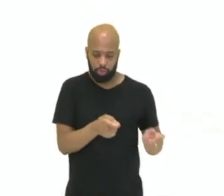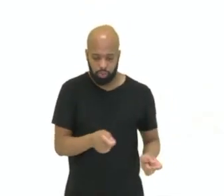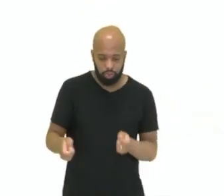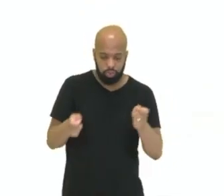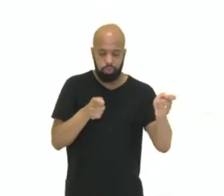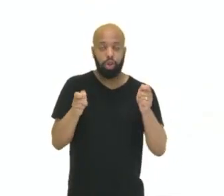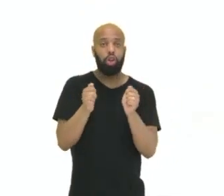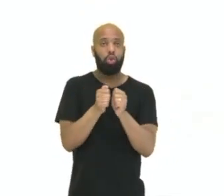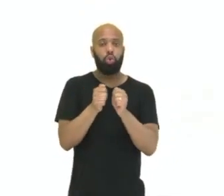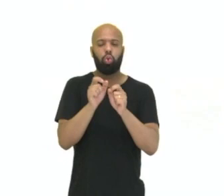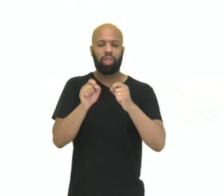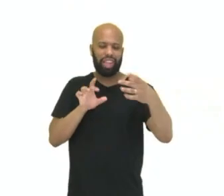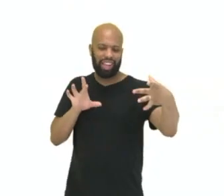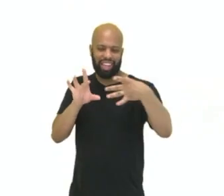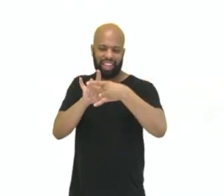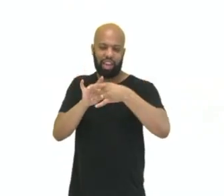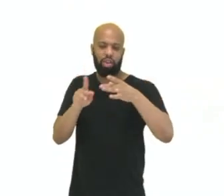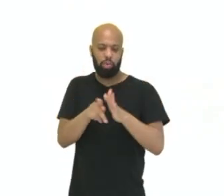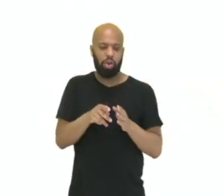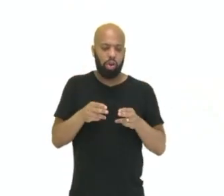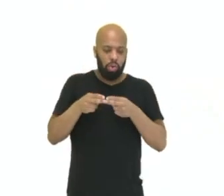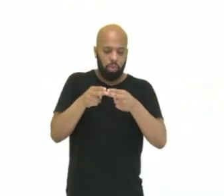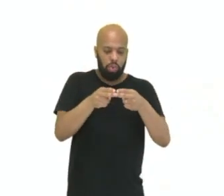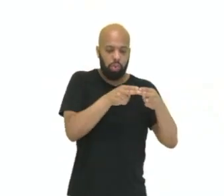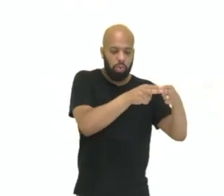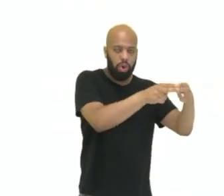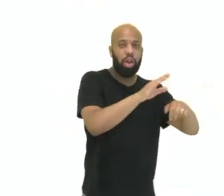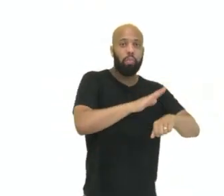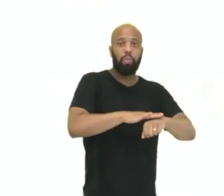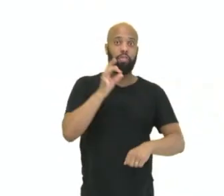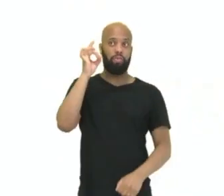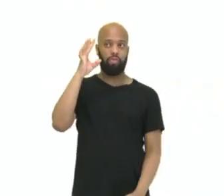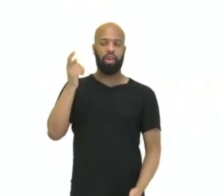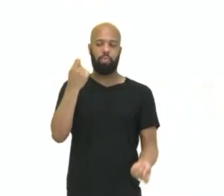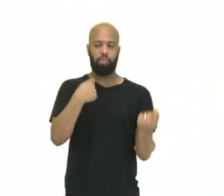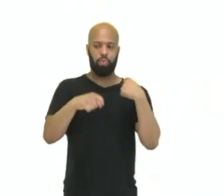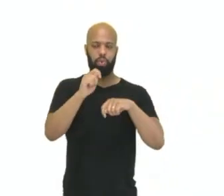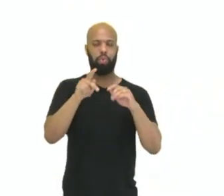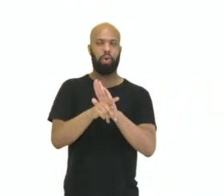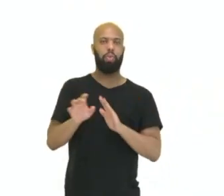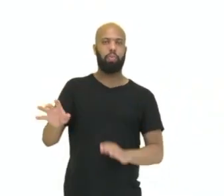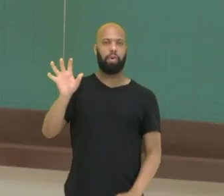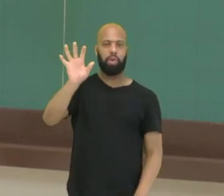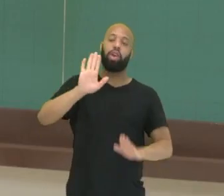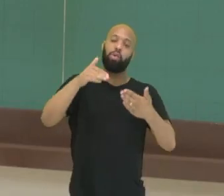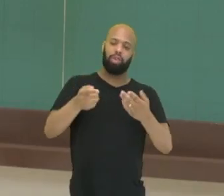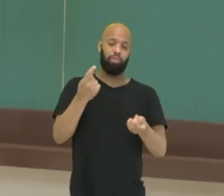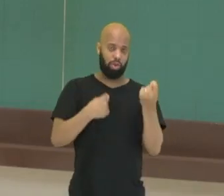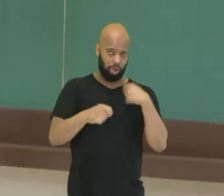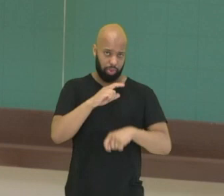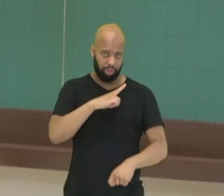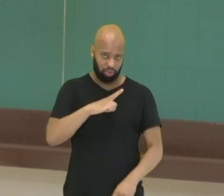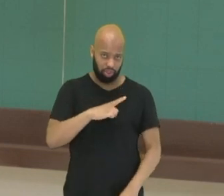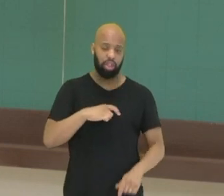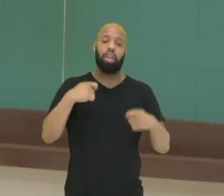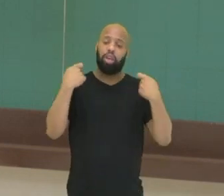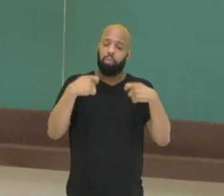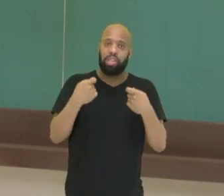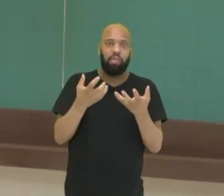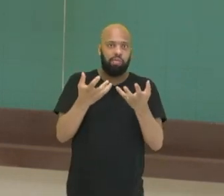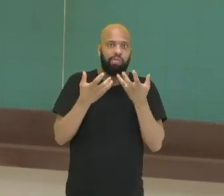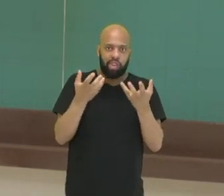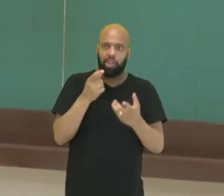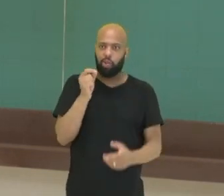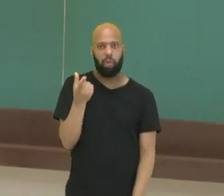facilitando a exportação e contribuindo para a economia da região. Se era uma atividade econômica, é claro que ela tinha que gerar riquezas,